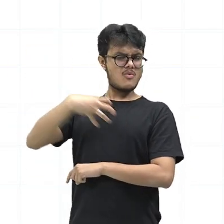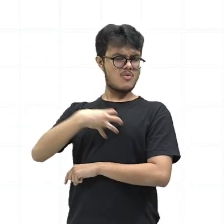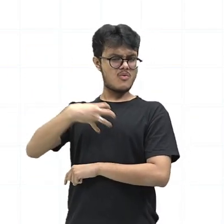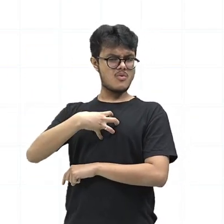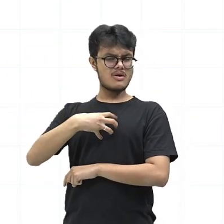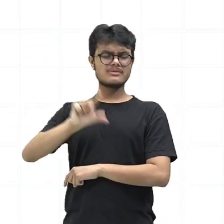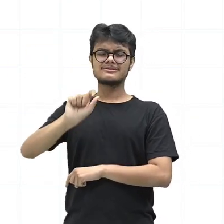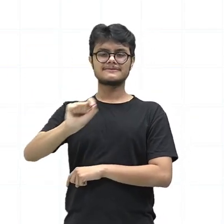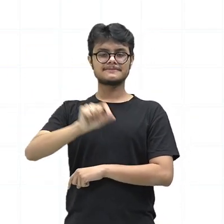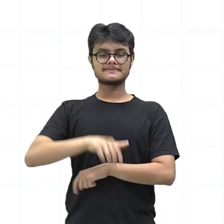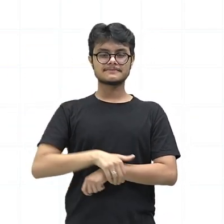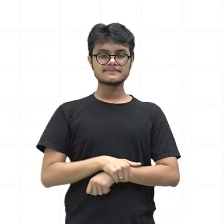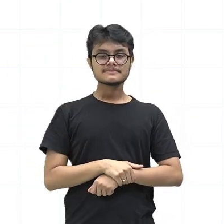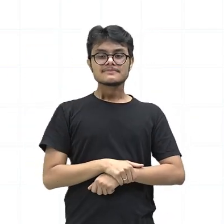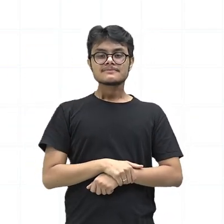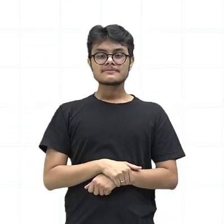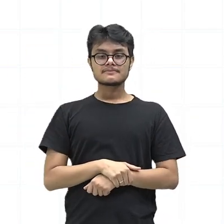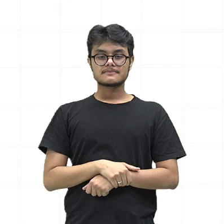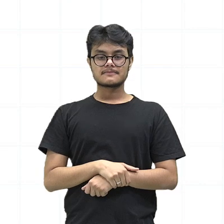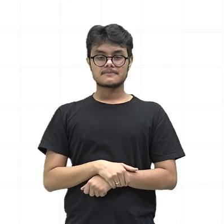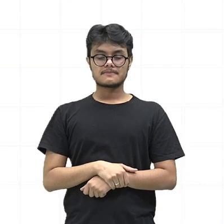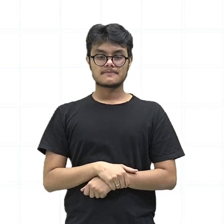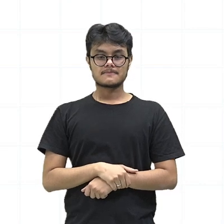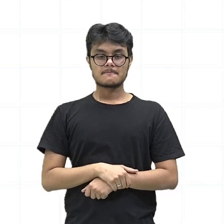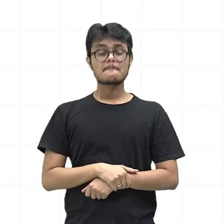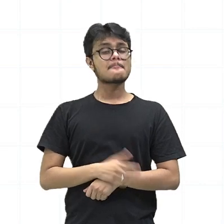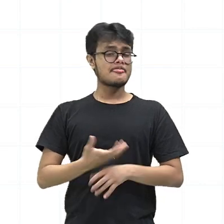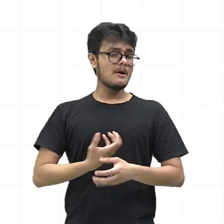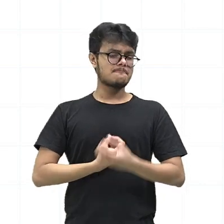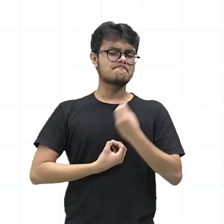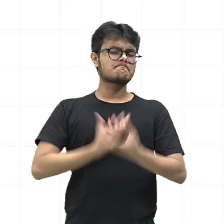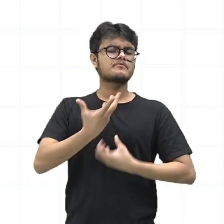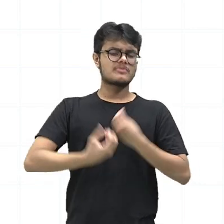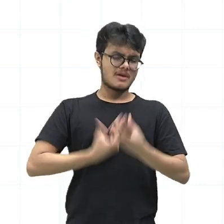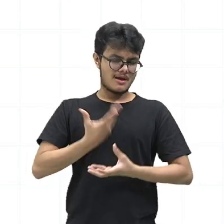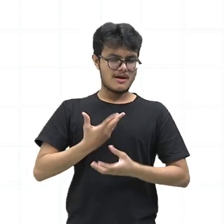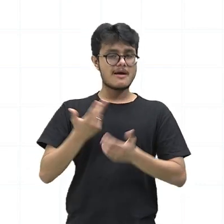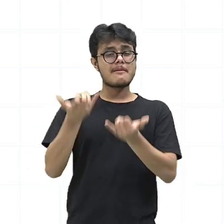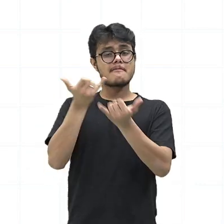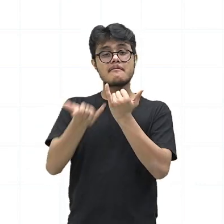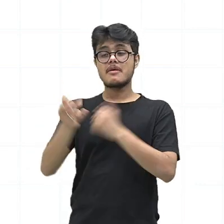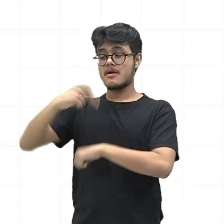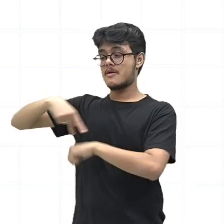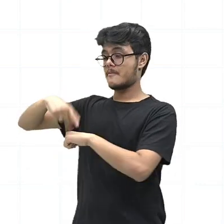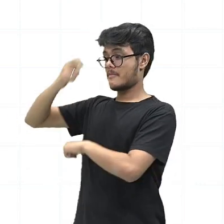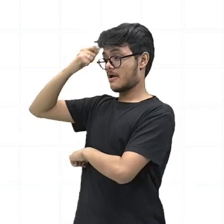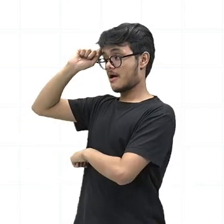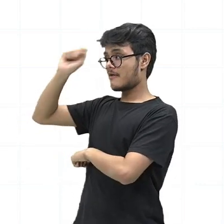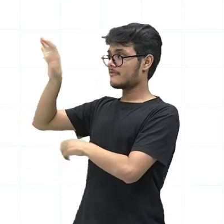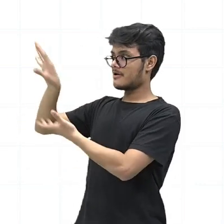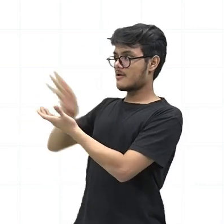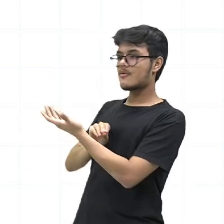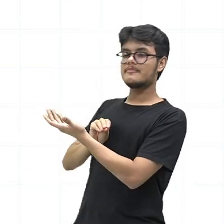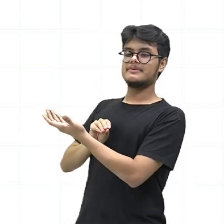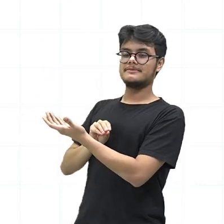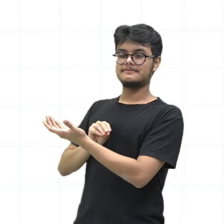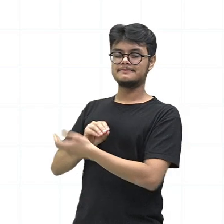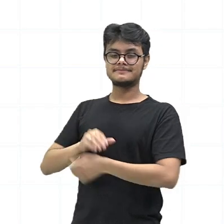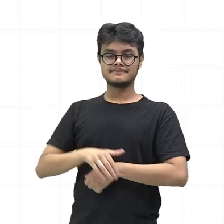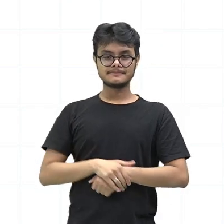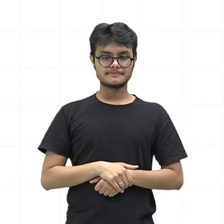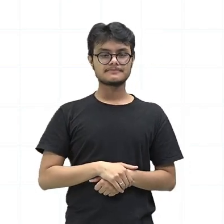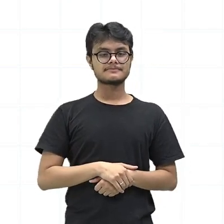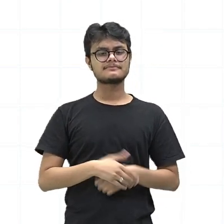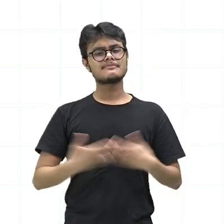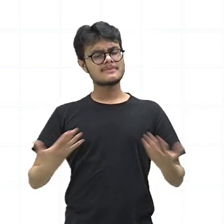Deus. Os afoxés, eles são exemplos de uma manifestação afro-brasileira que acontece ali durante o carnaval. Eles são conhecidos como candomblé